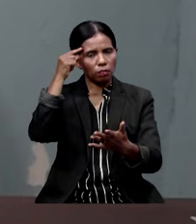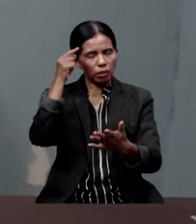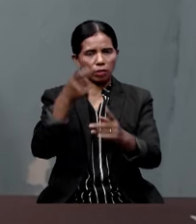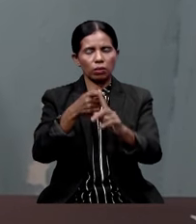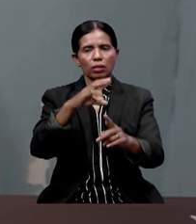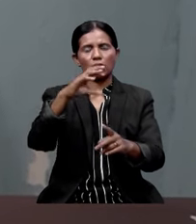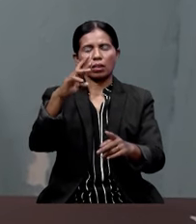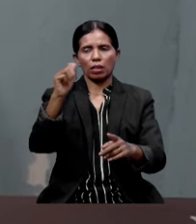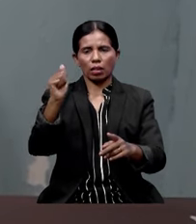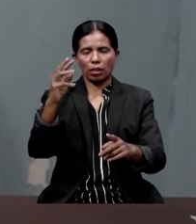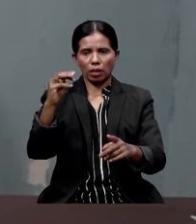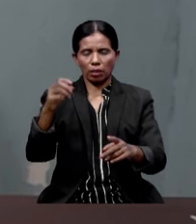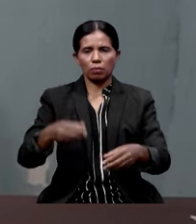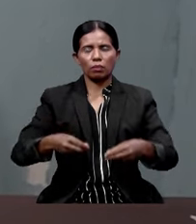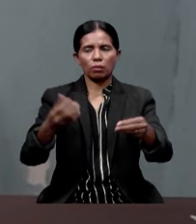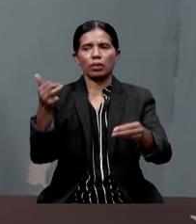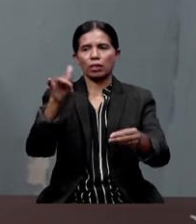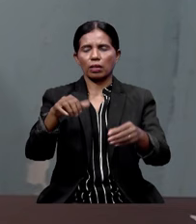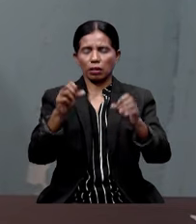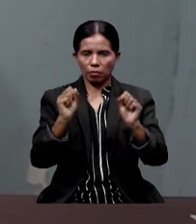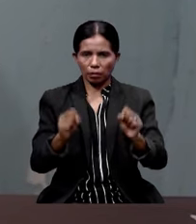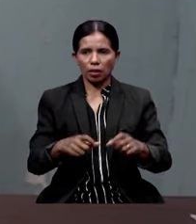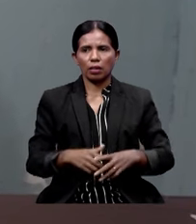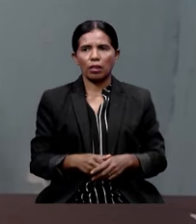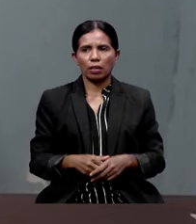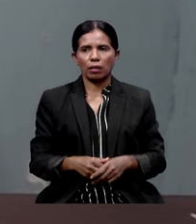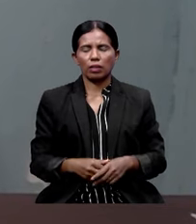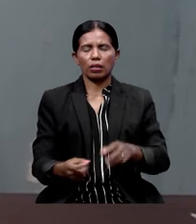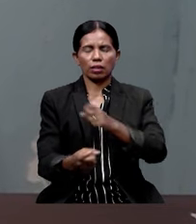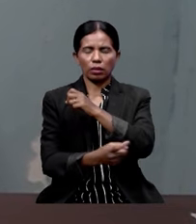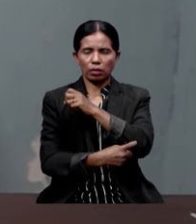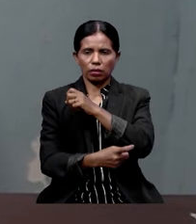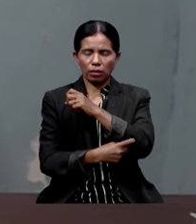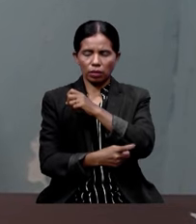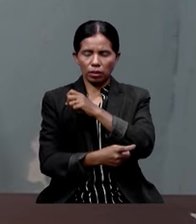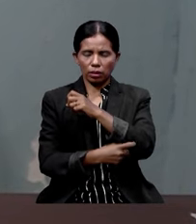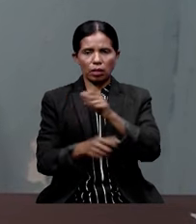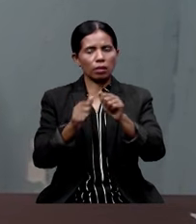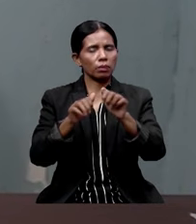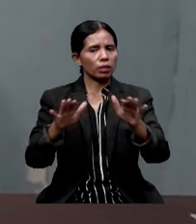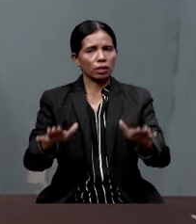cram atribui para sira. E a bela ira sanção administrativa e sanção